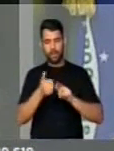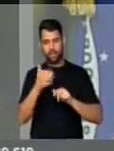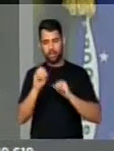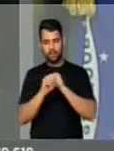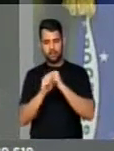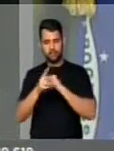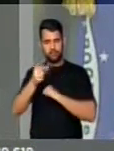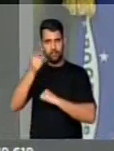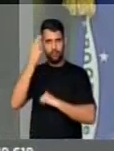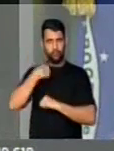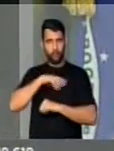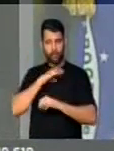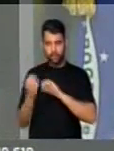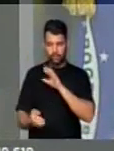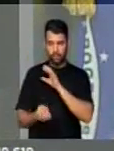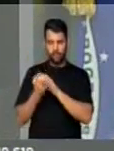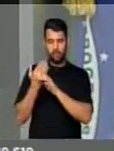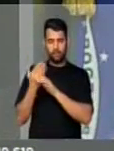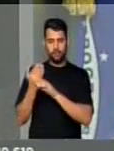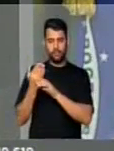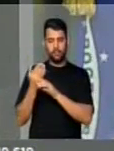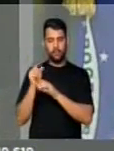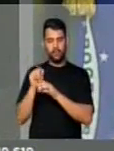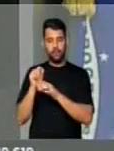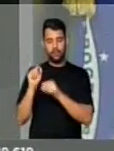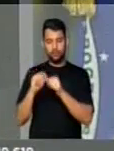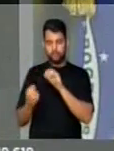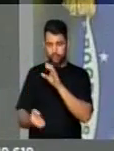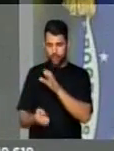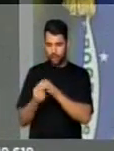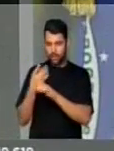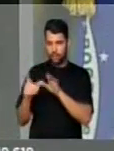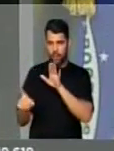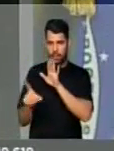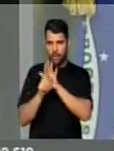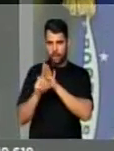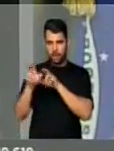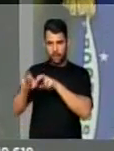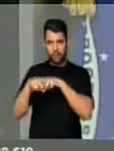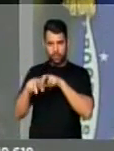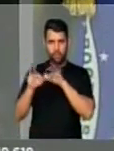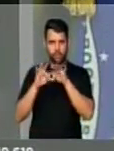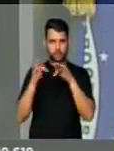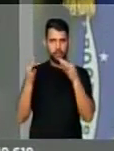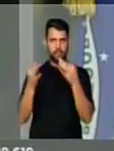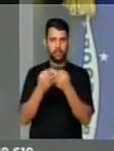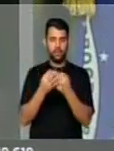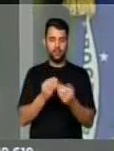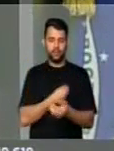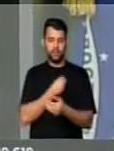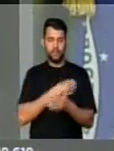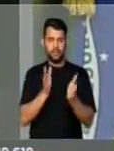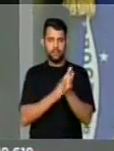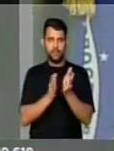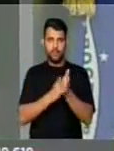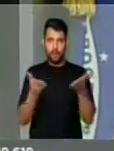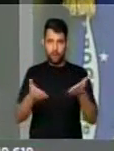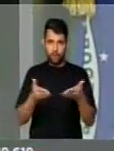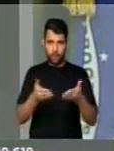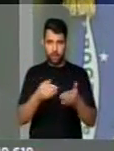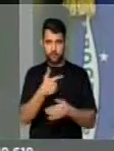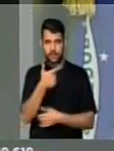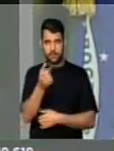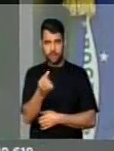anos atrás, foi formulada e elaborada a Lei da Agricultura Familiar, que está de aniversário agora.